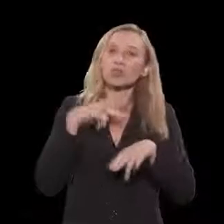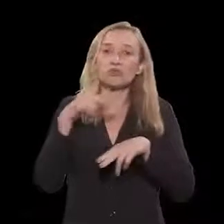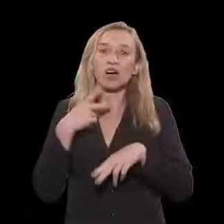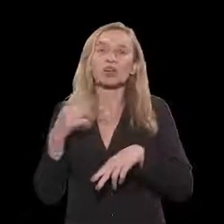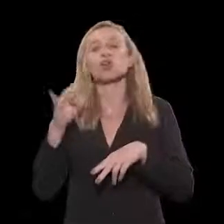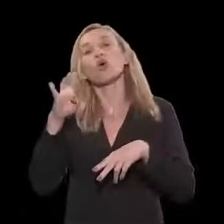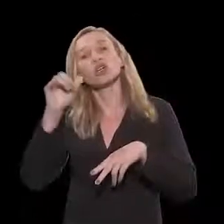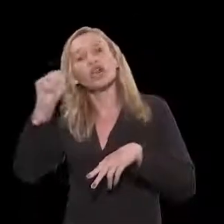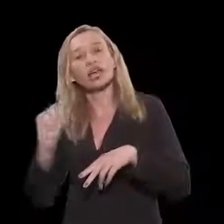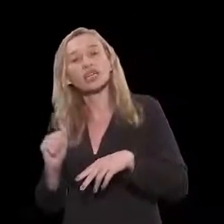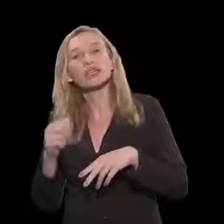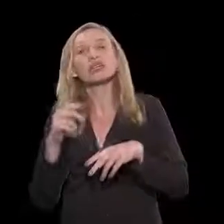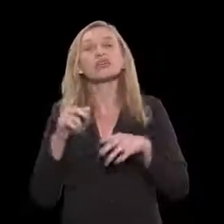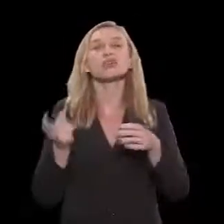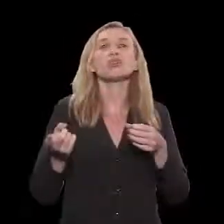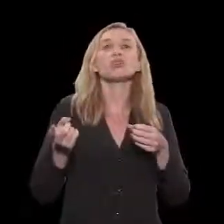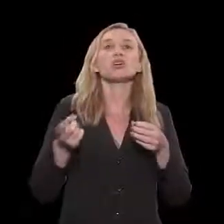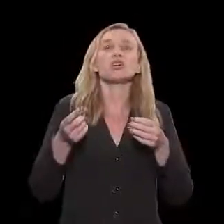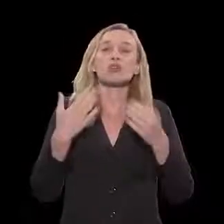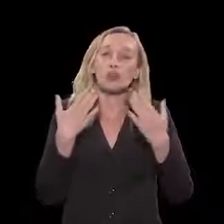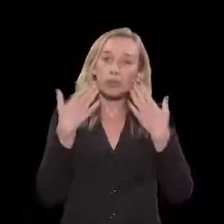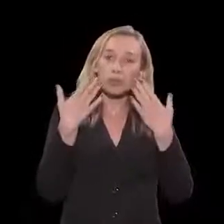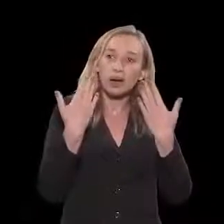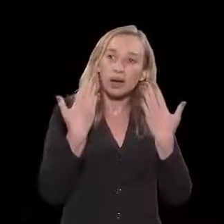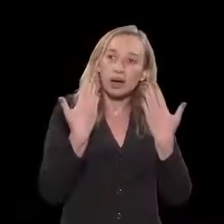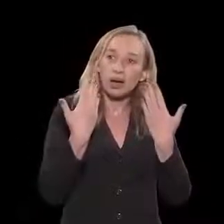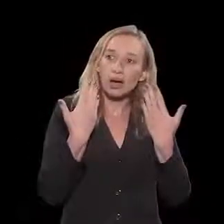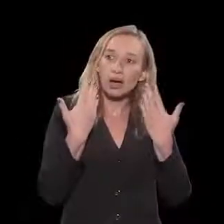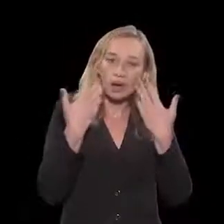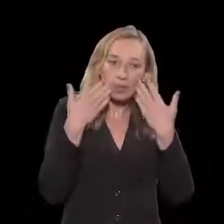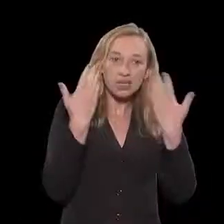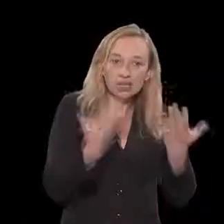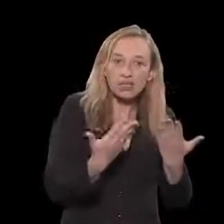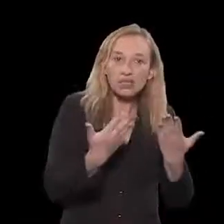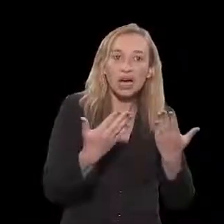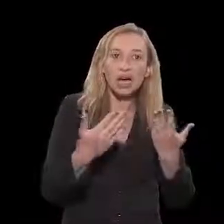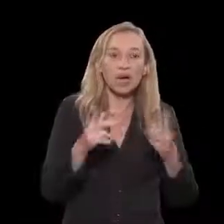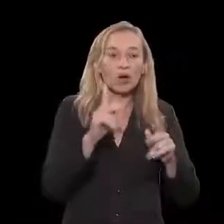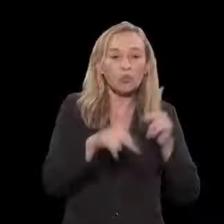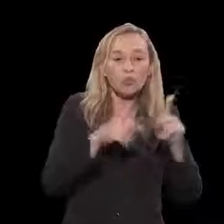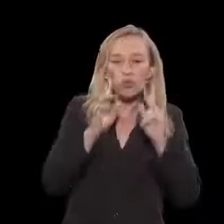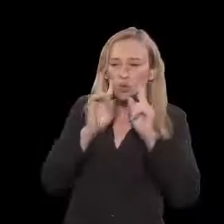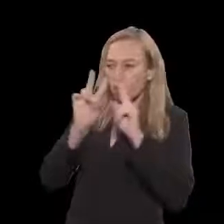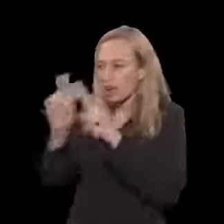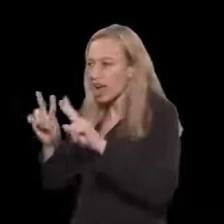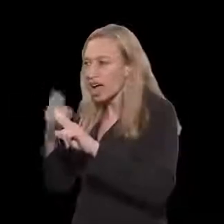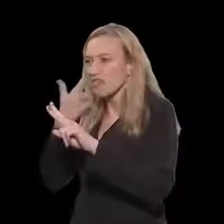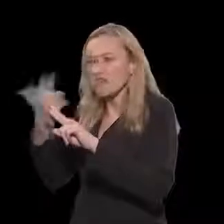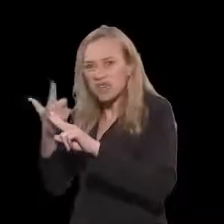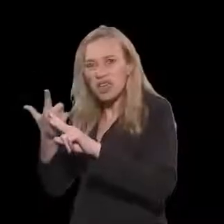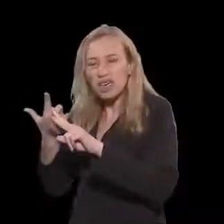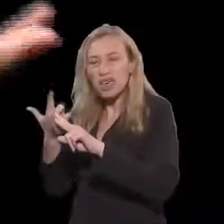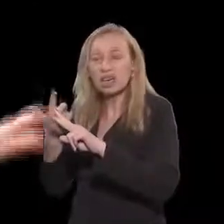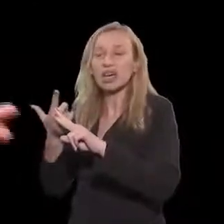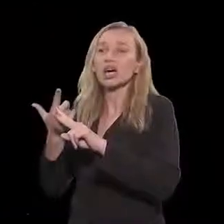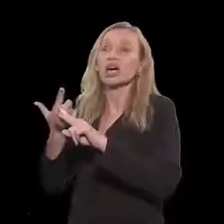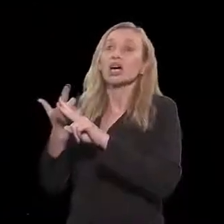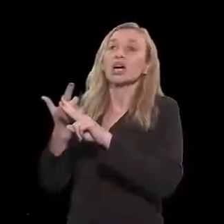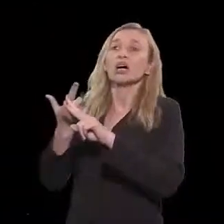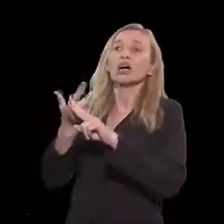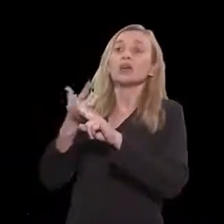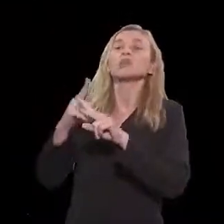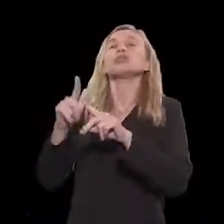que o Rodadas veio não só para o lugar da representatividade, né, da onde o público vai olhar e vai conseguir ver,